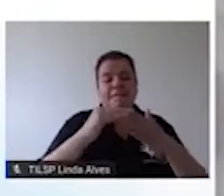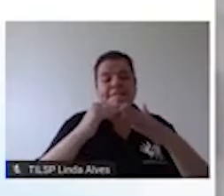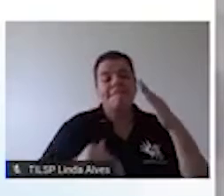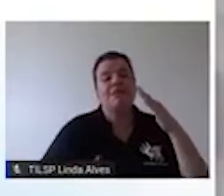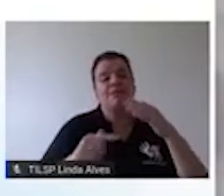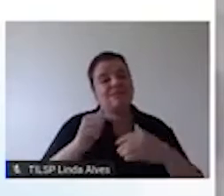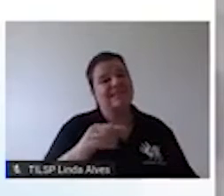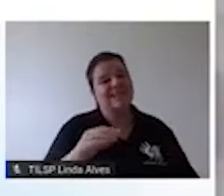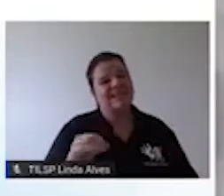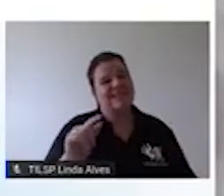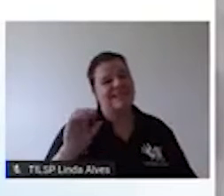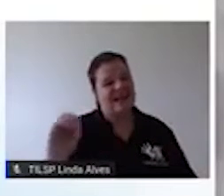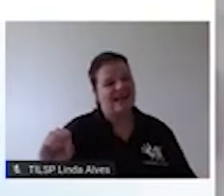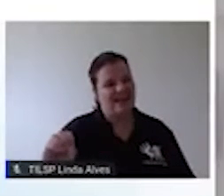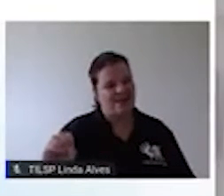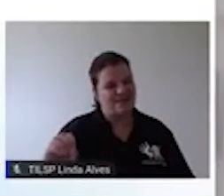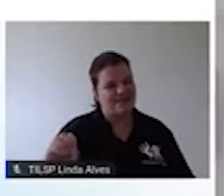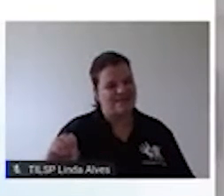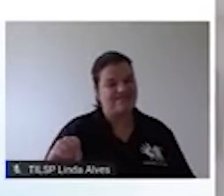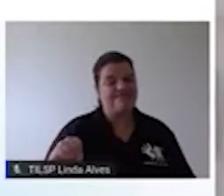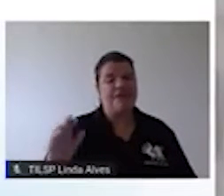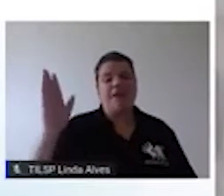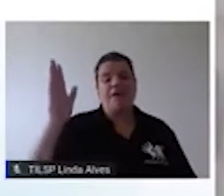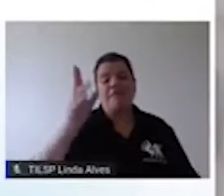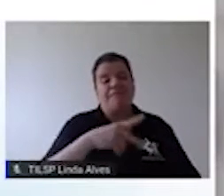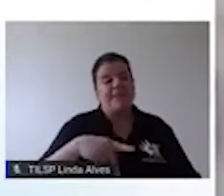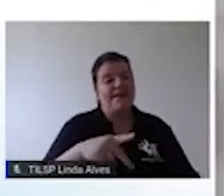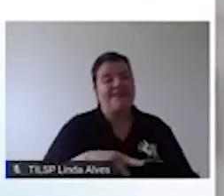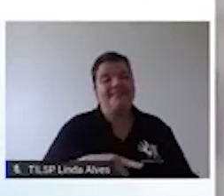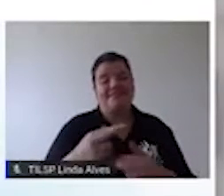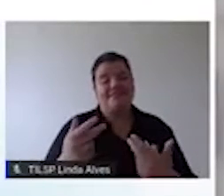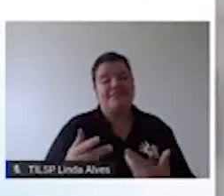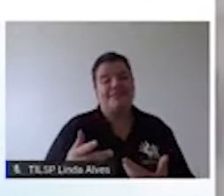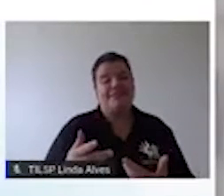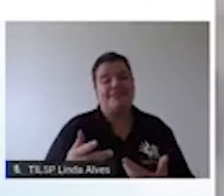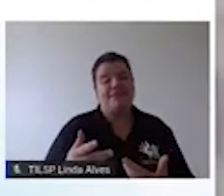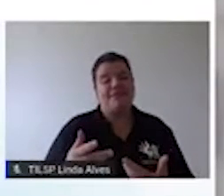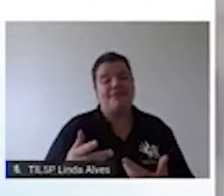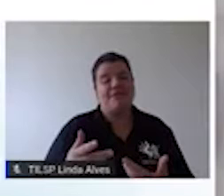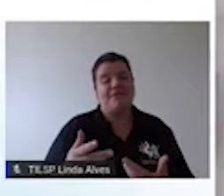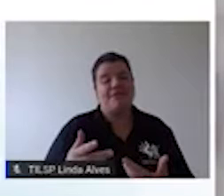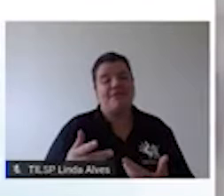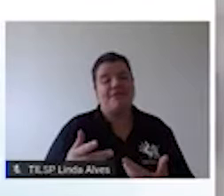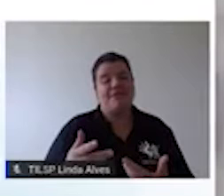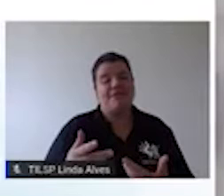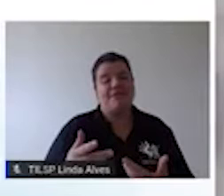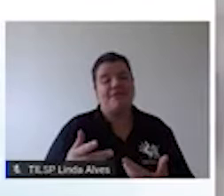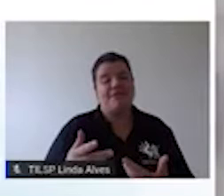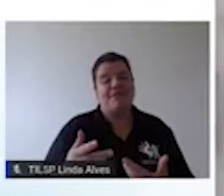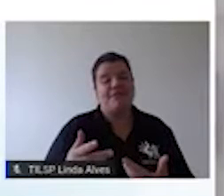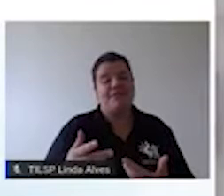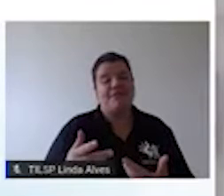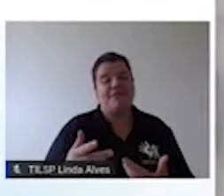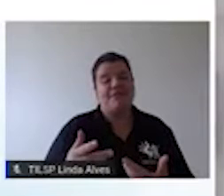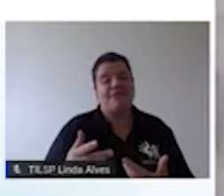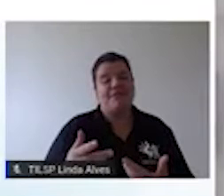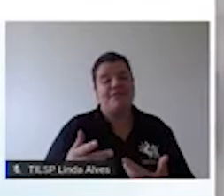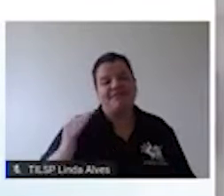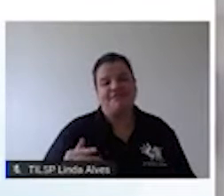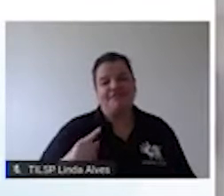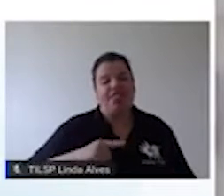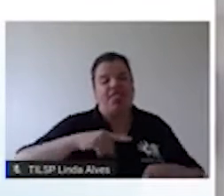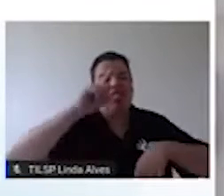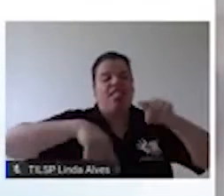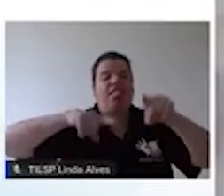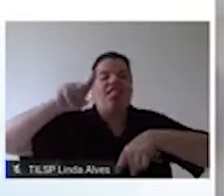graus. Então, num país como o Brasil, ela vai ter limitações enormes, enormes, não é? Além disso,